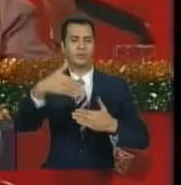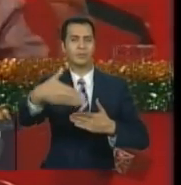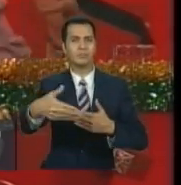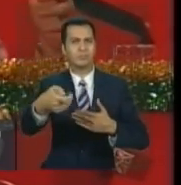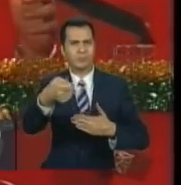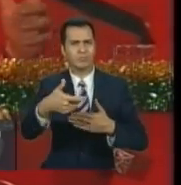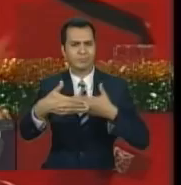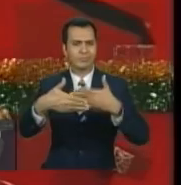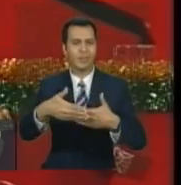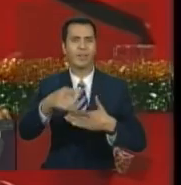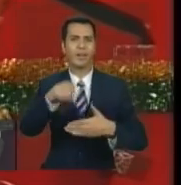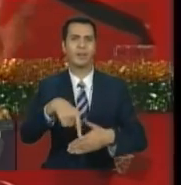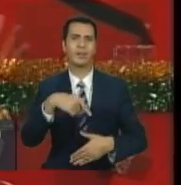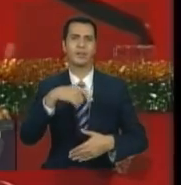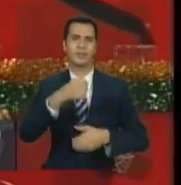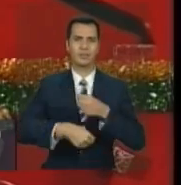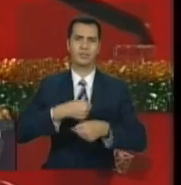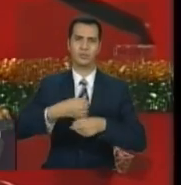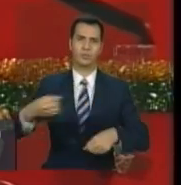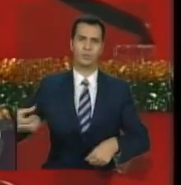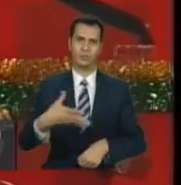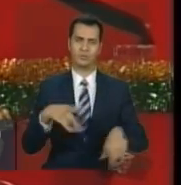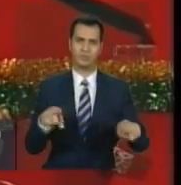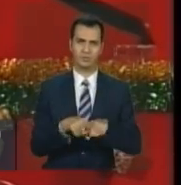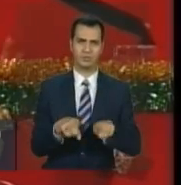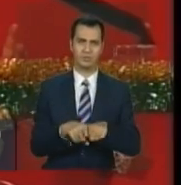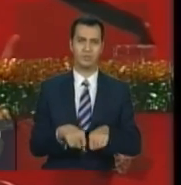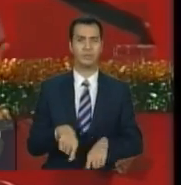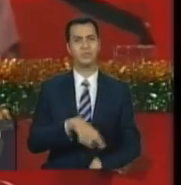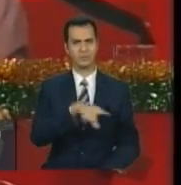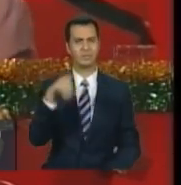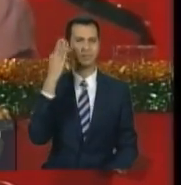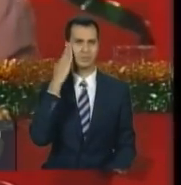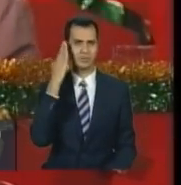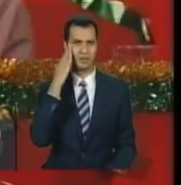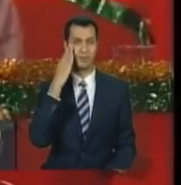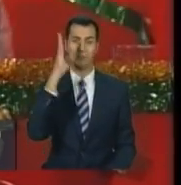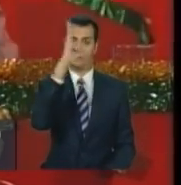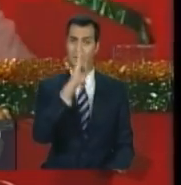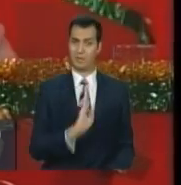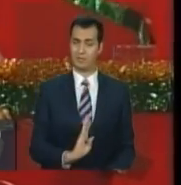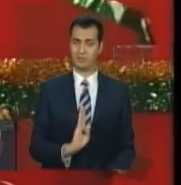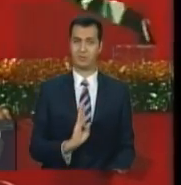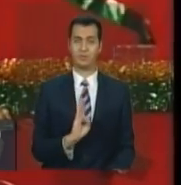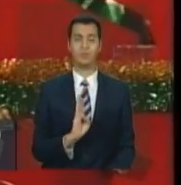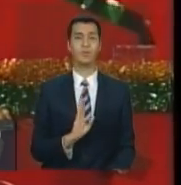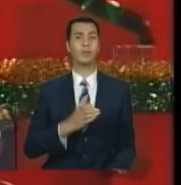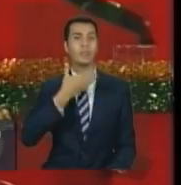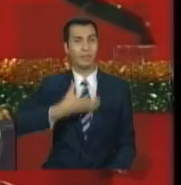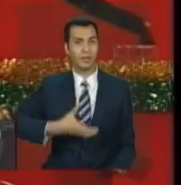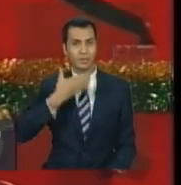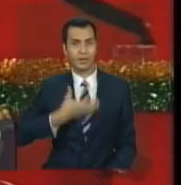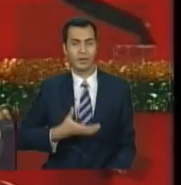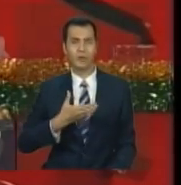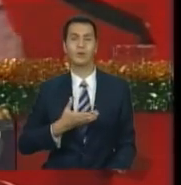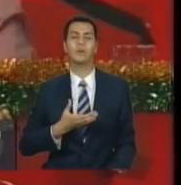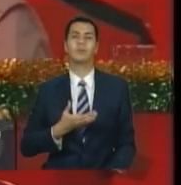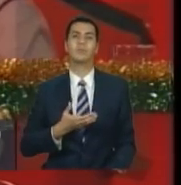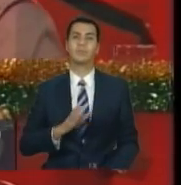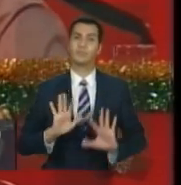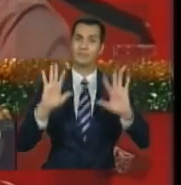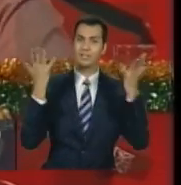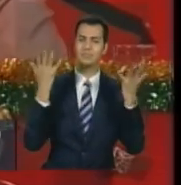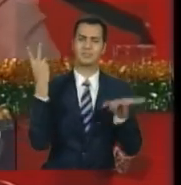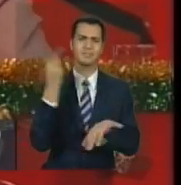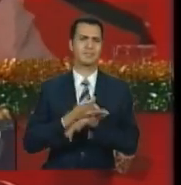sabemos que no Brasil o Natal é uma hora em que todos nós reunimos as nossas famílias,